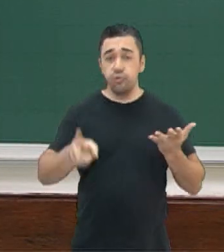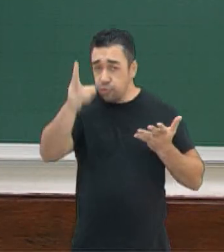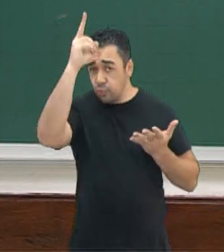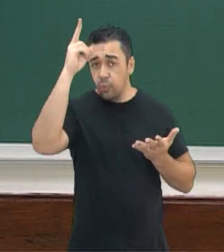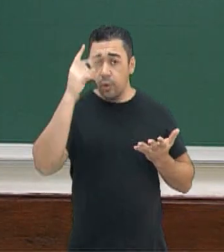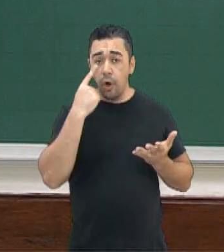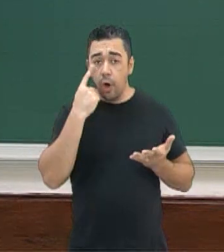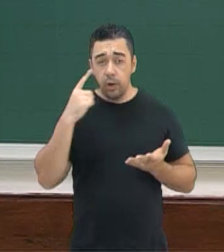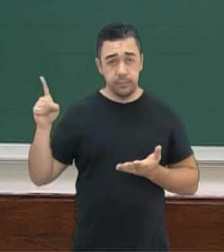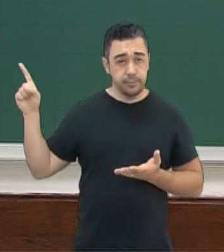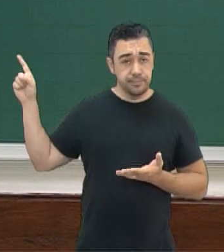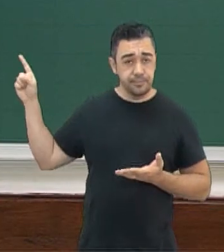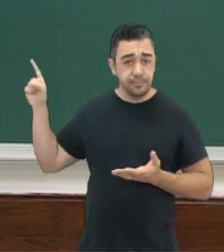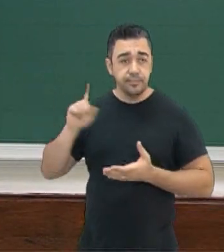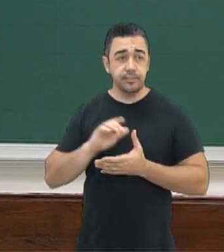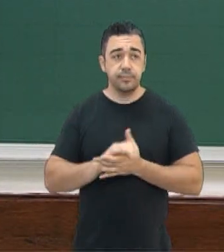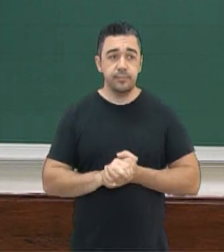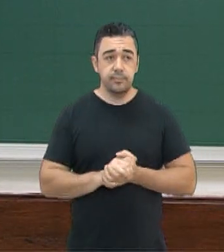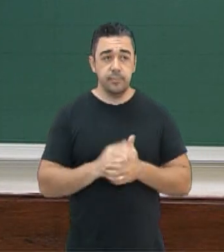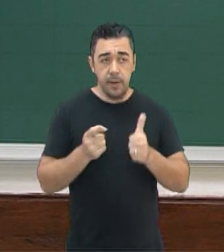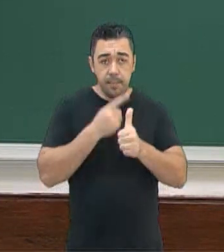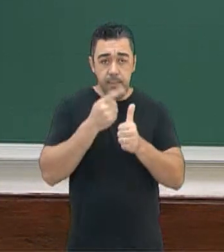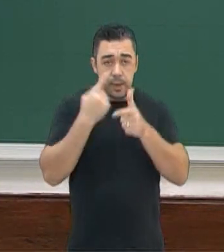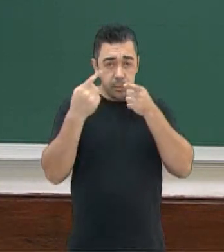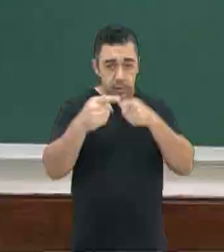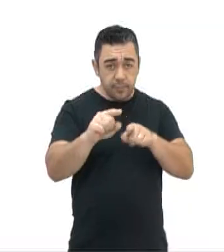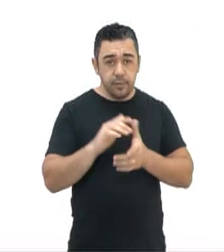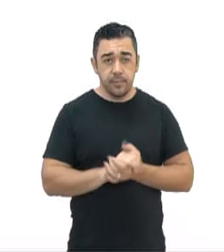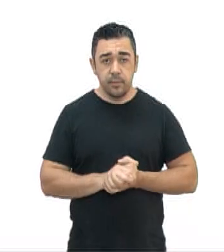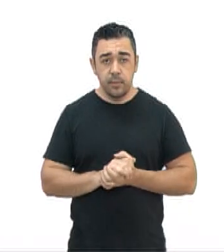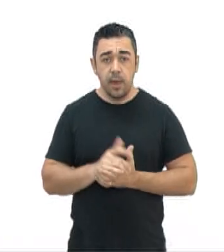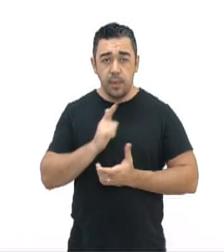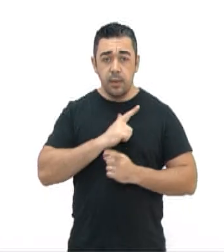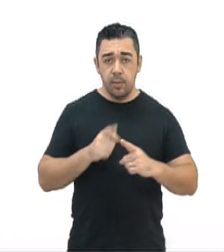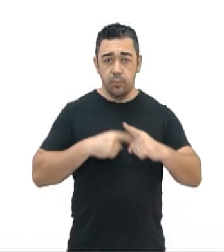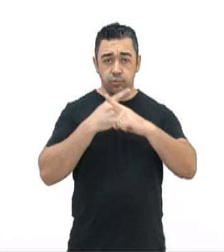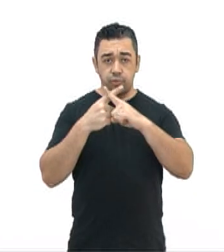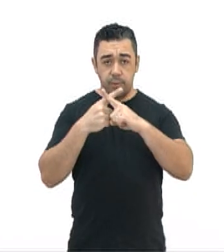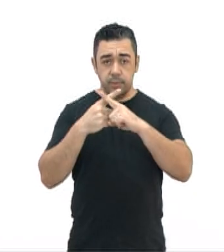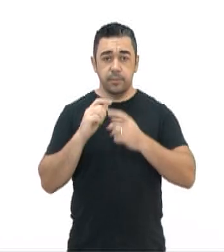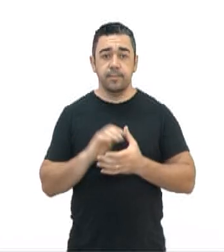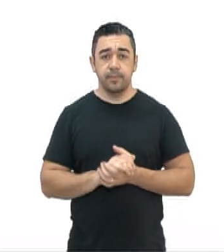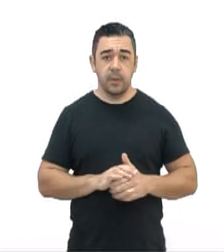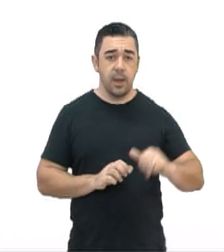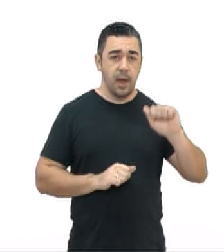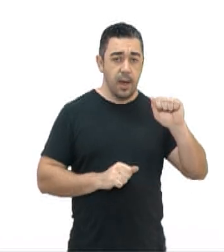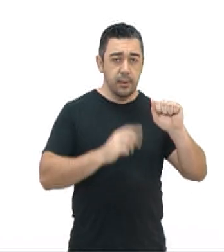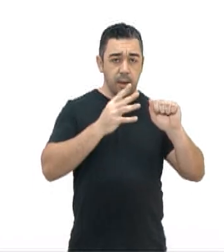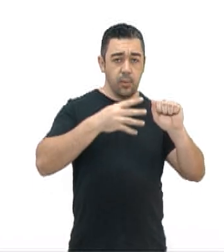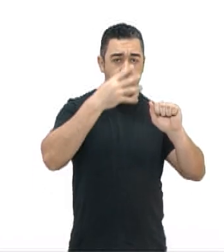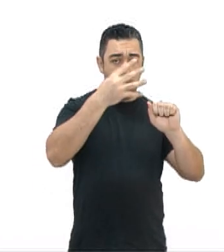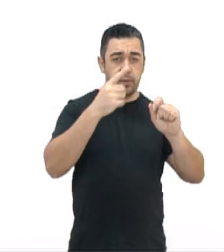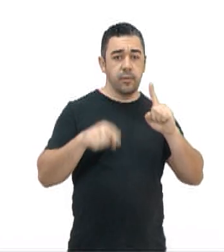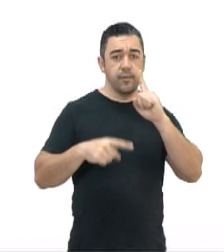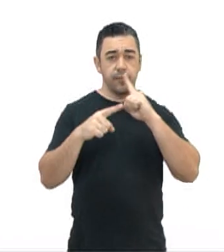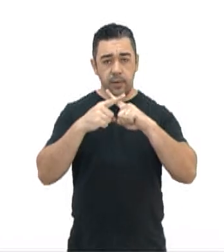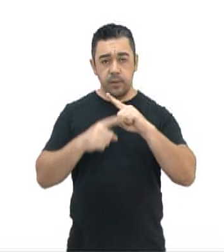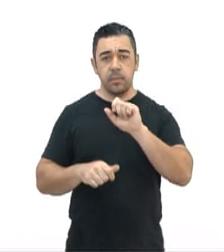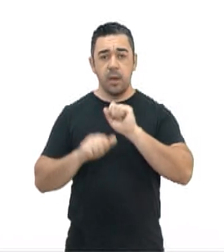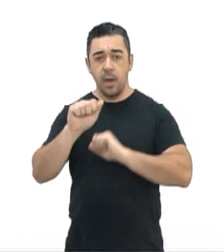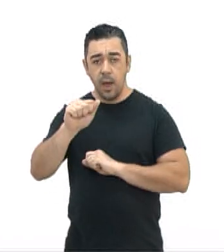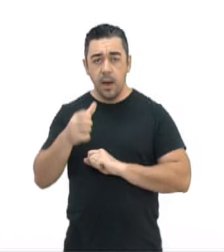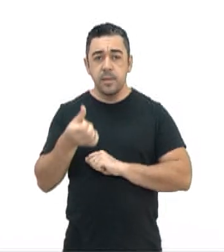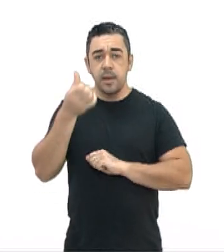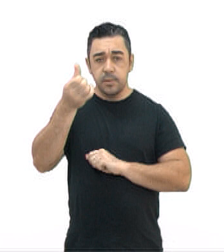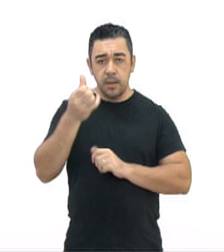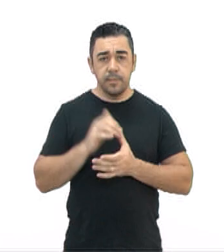mudar. Vamos ver? Primeiro desafio, eu tenho uma multiplicação aqui de A na quarta vezes A na